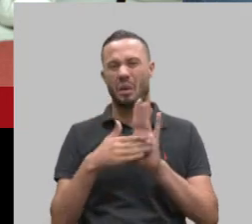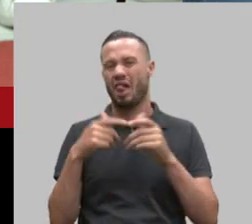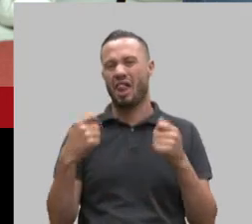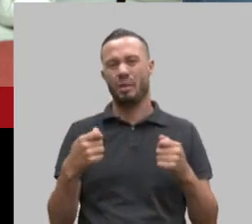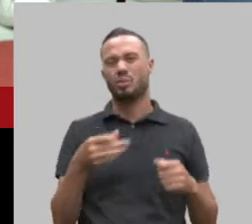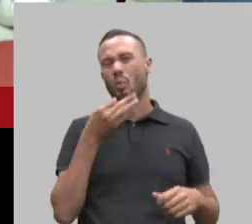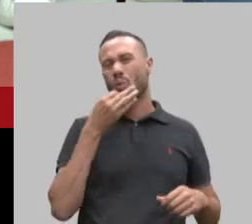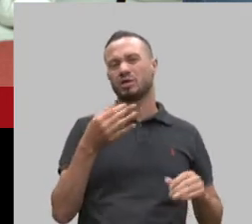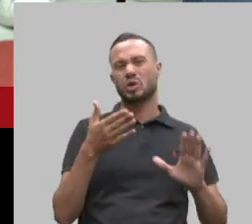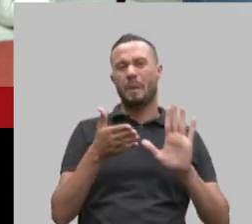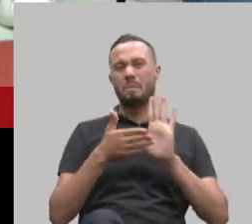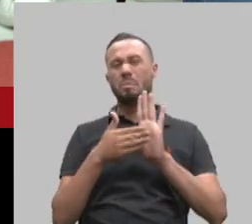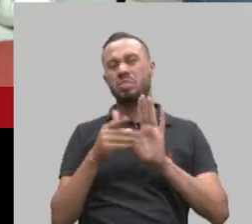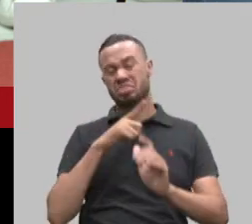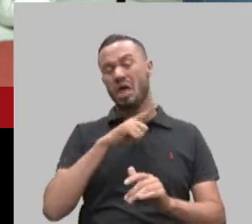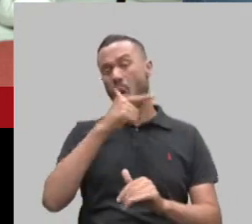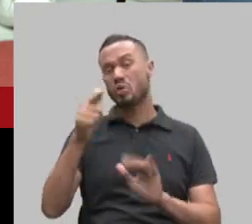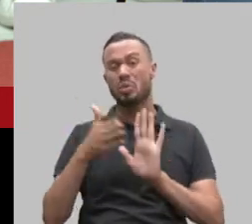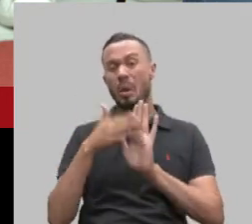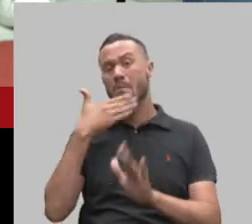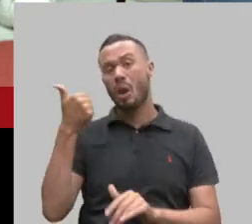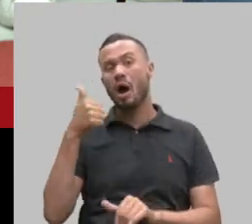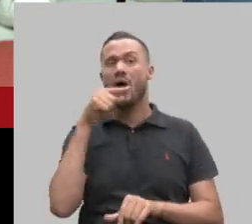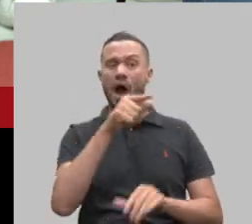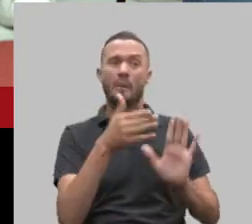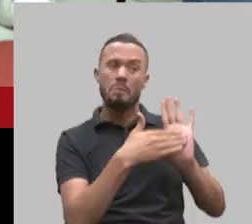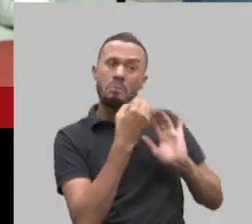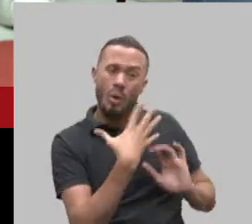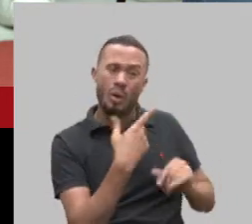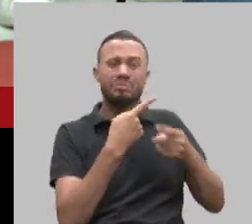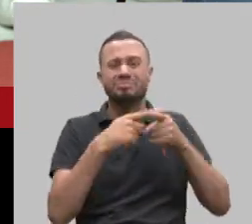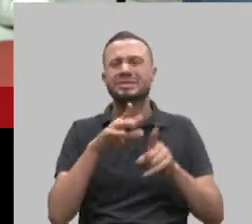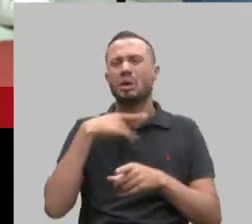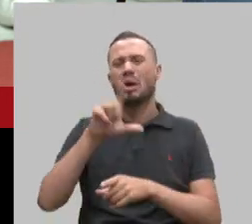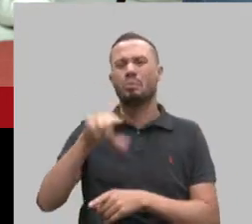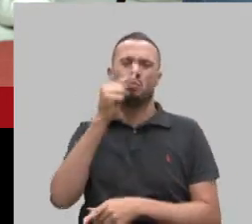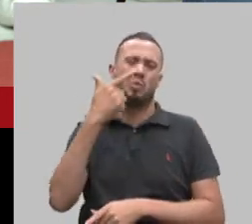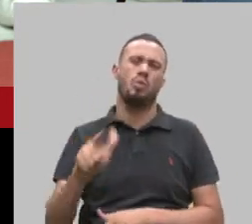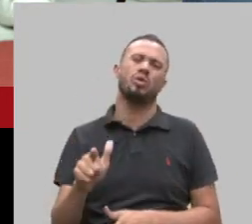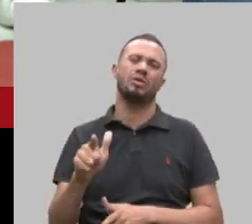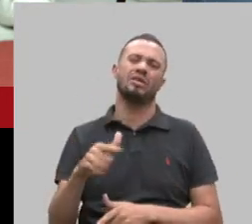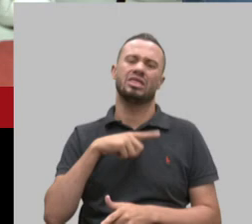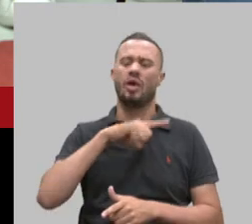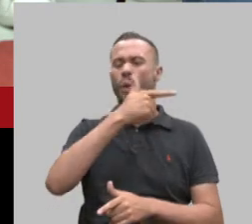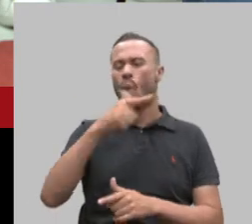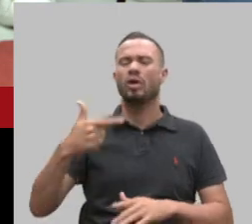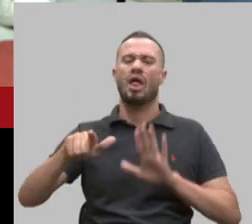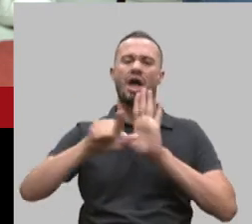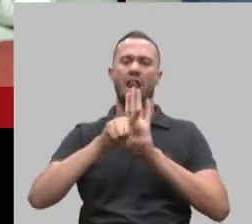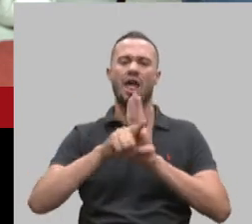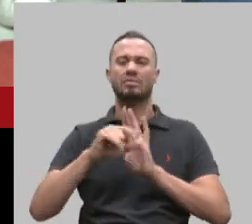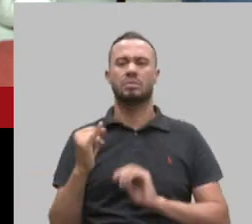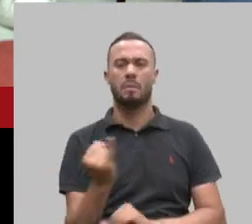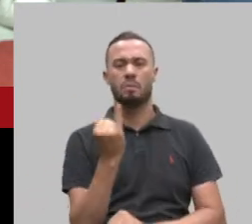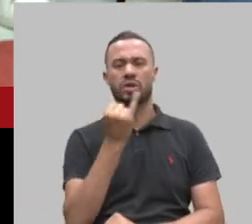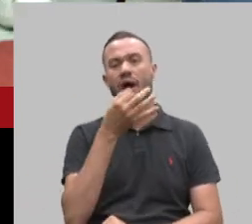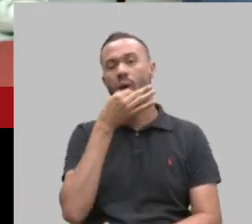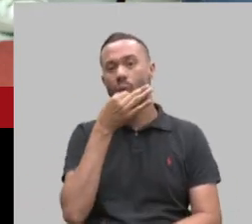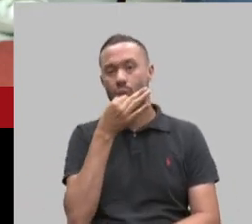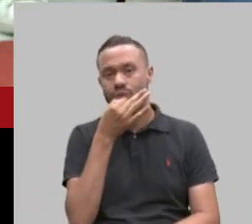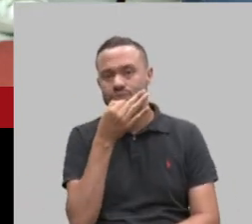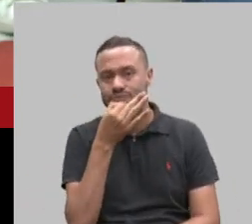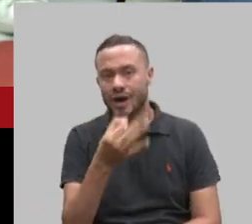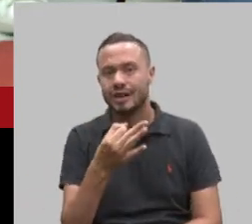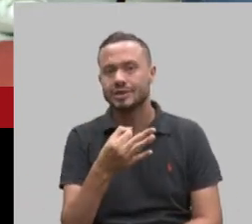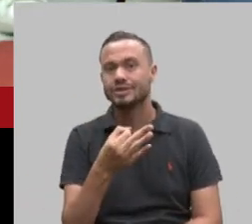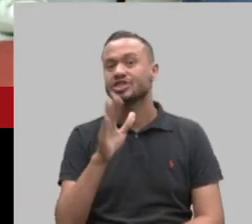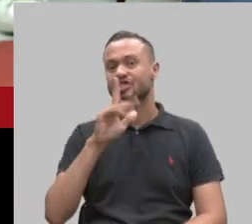proposta melhores não que ela não seja importante Com certeza ali é de extrema importância porém ainda assim eu acho que Como já existe lei